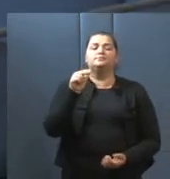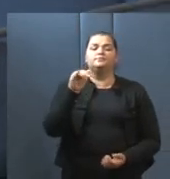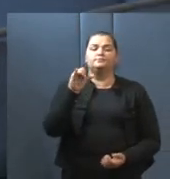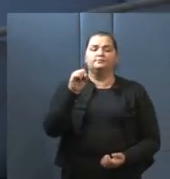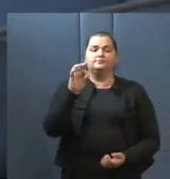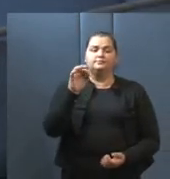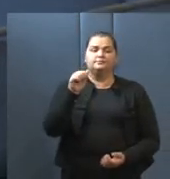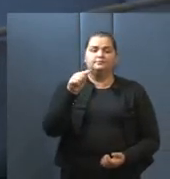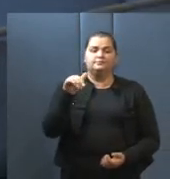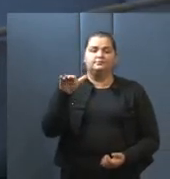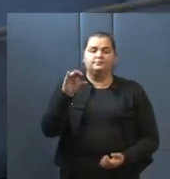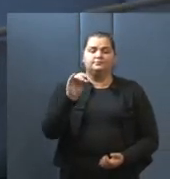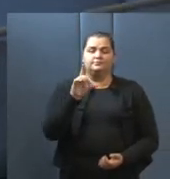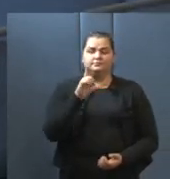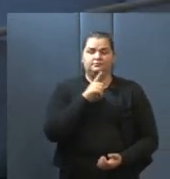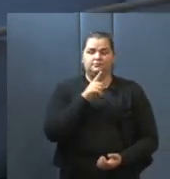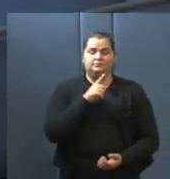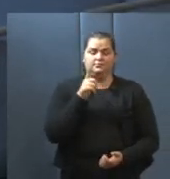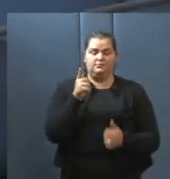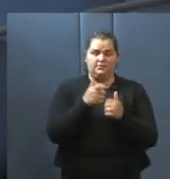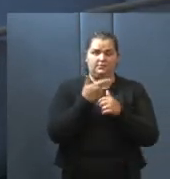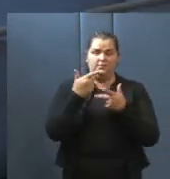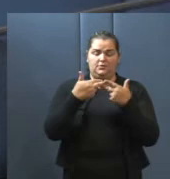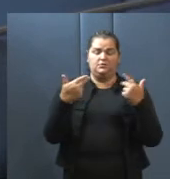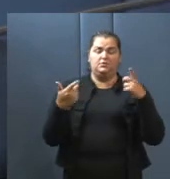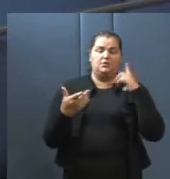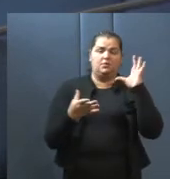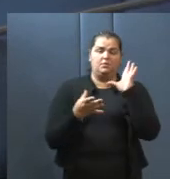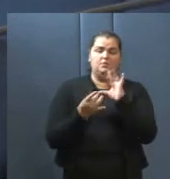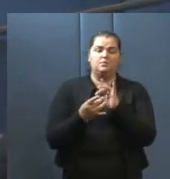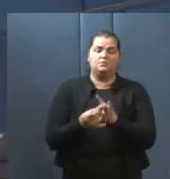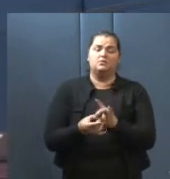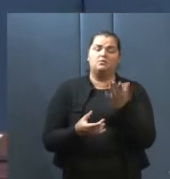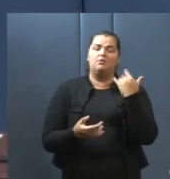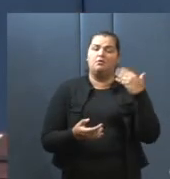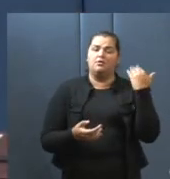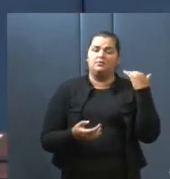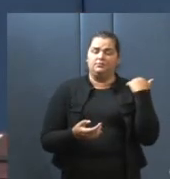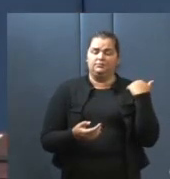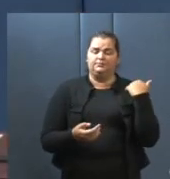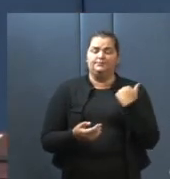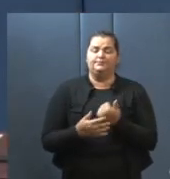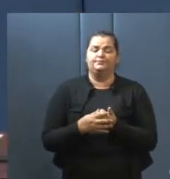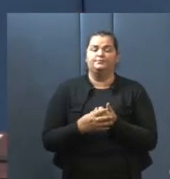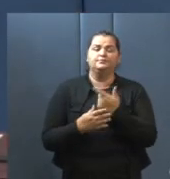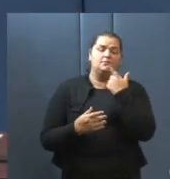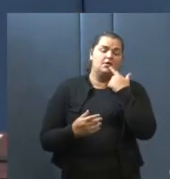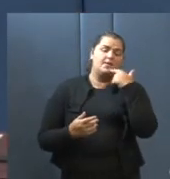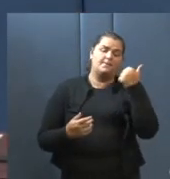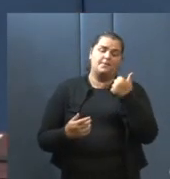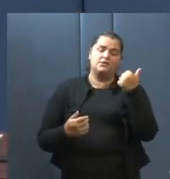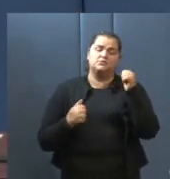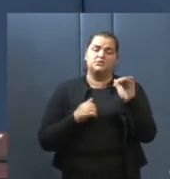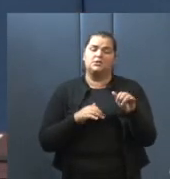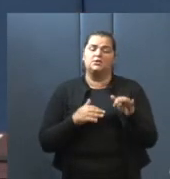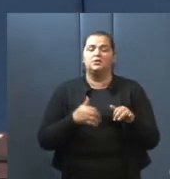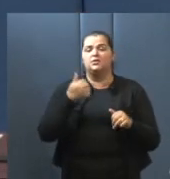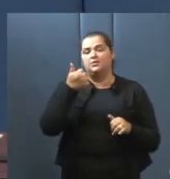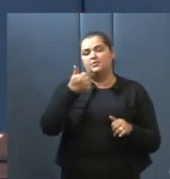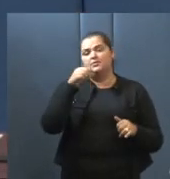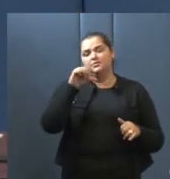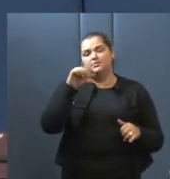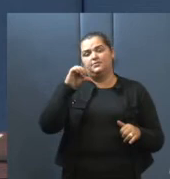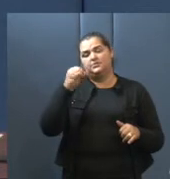temos primeira coisa que é o contexto histórico da época, né? A gente está falando aqui de 1º de